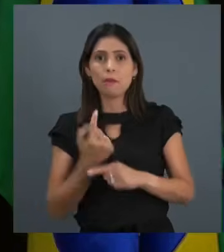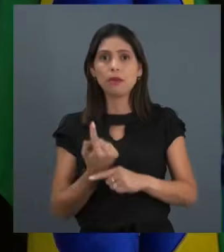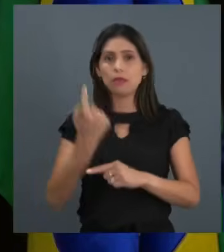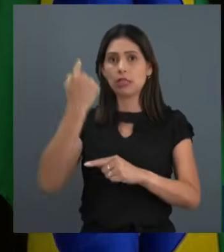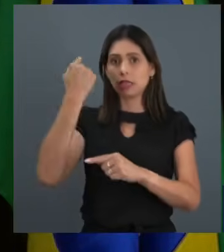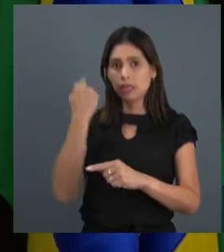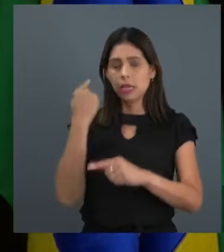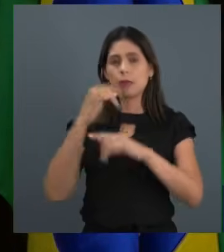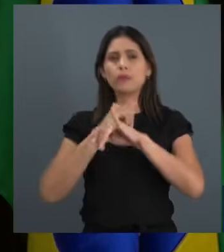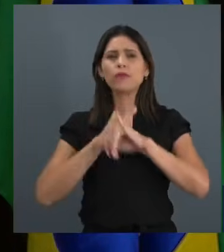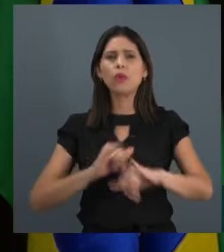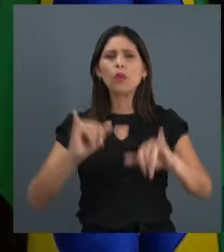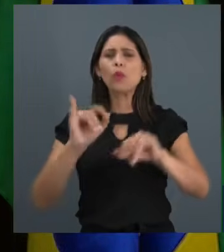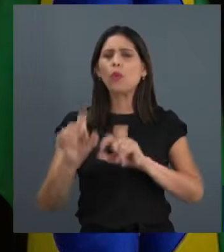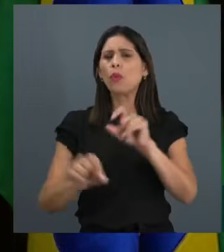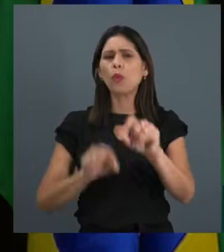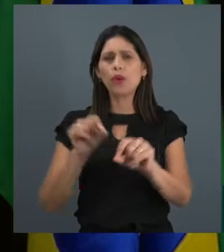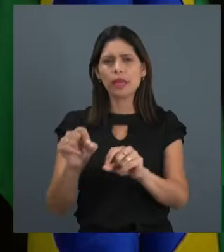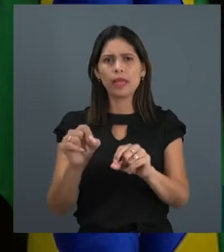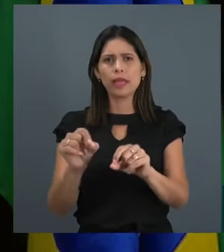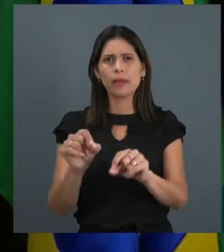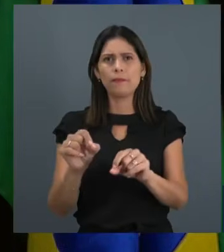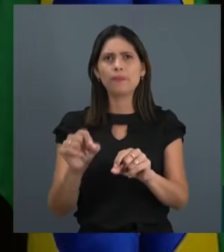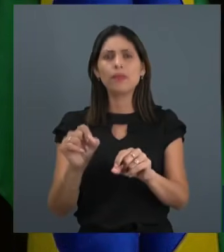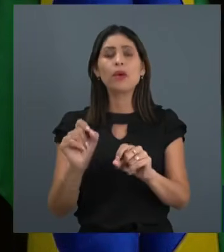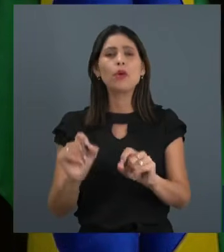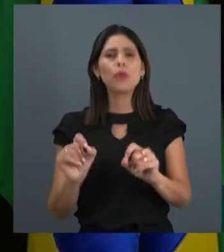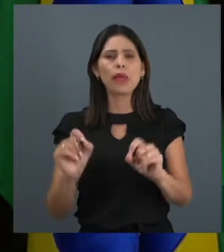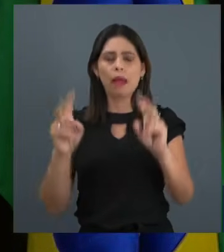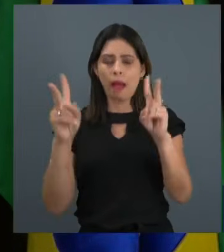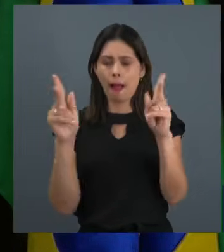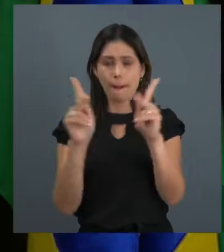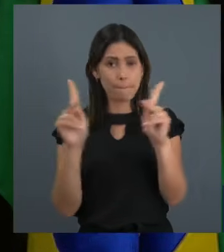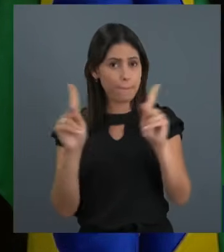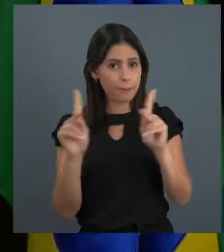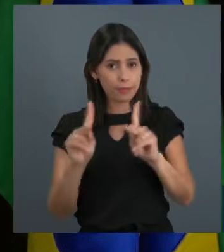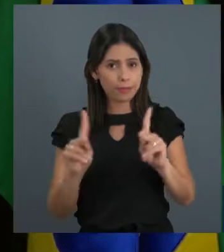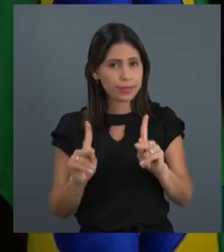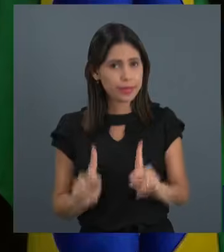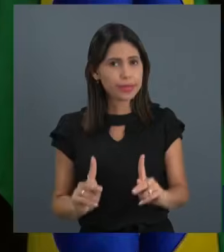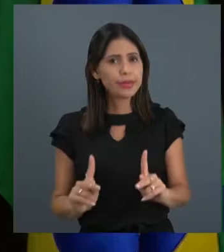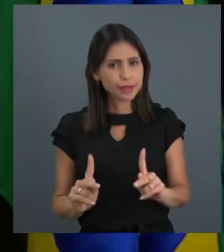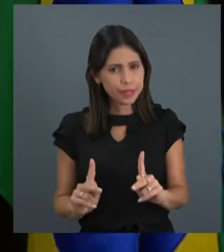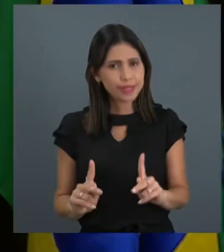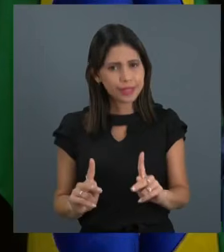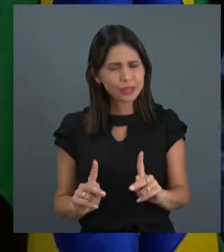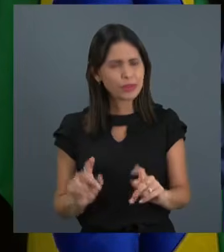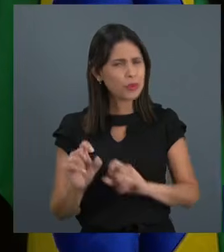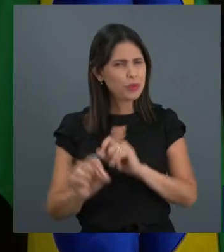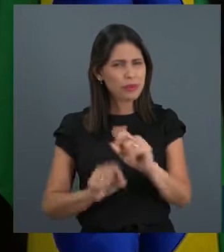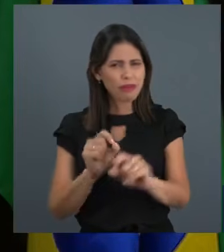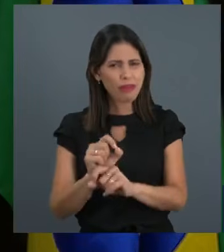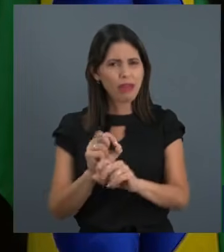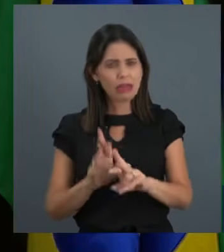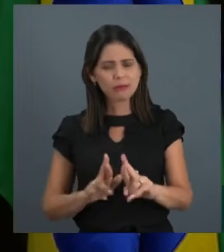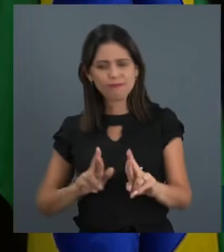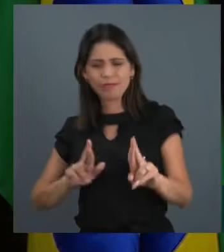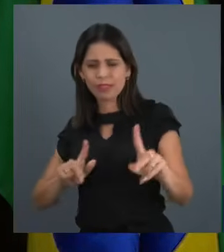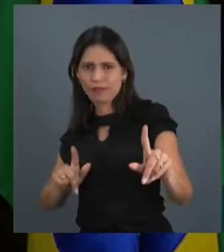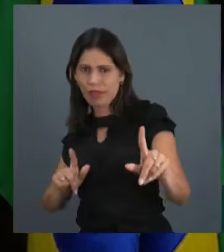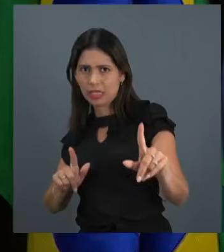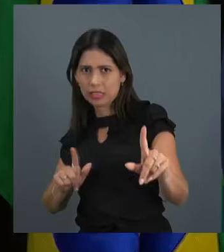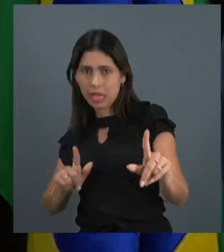a antítese da paz é a indiferença. Muitos pensam que é a